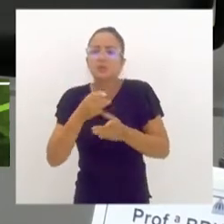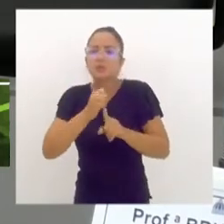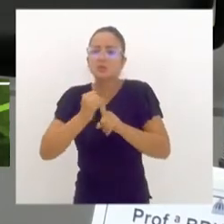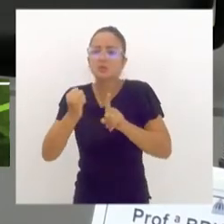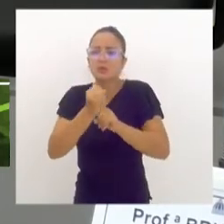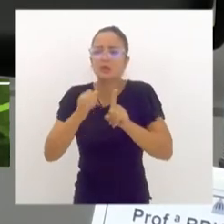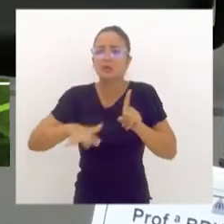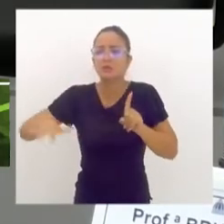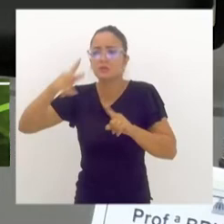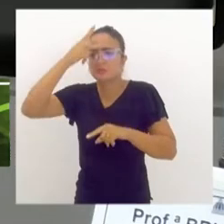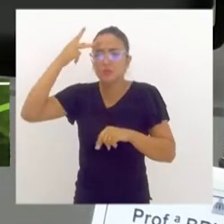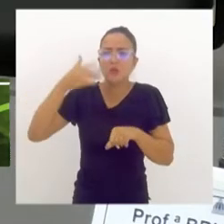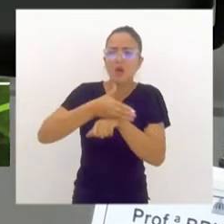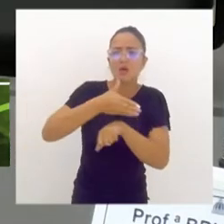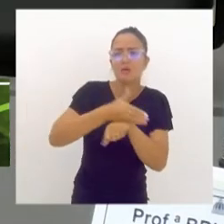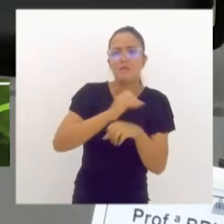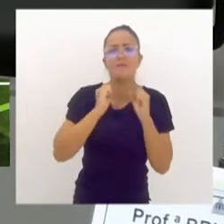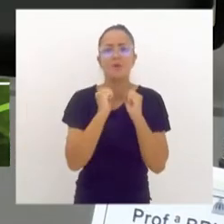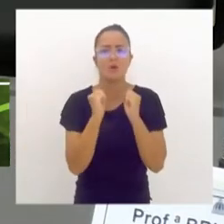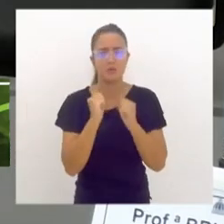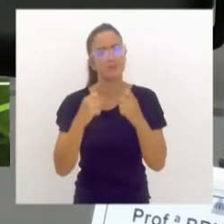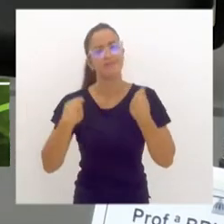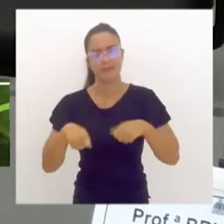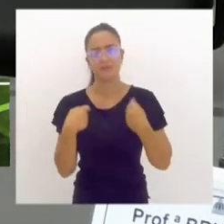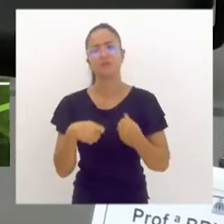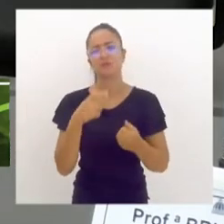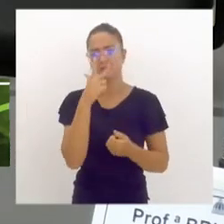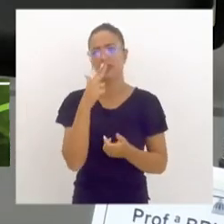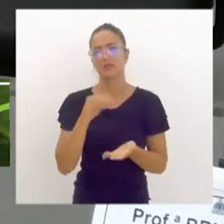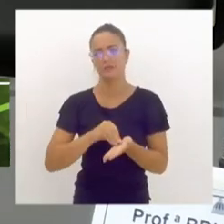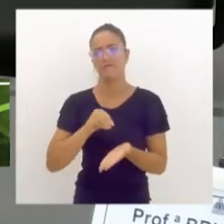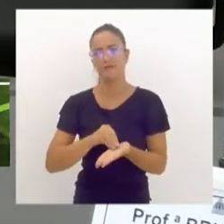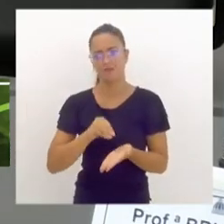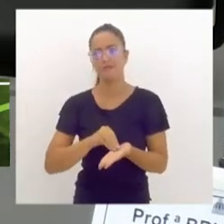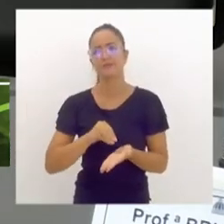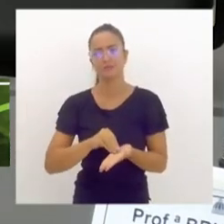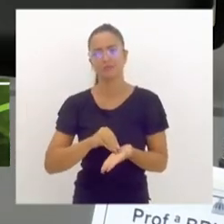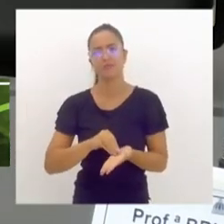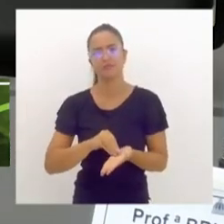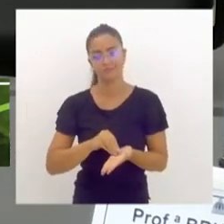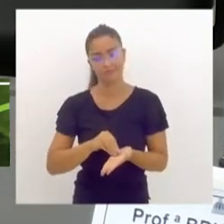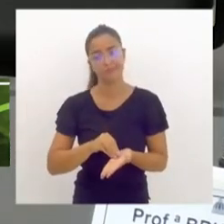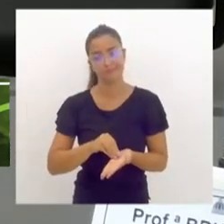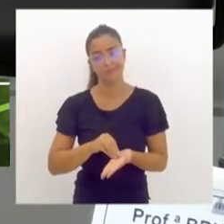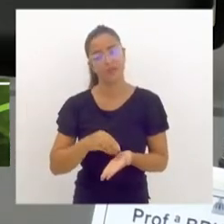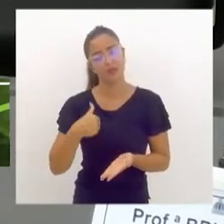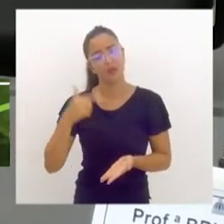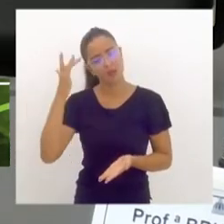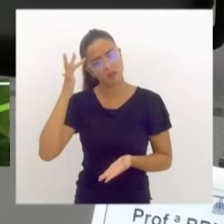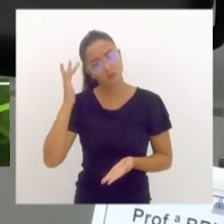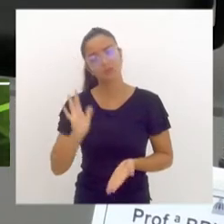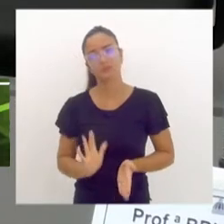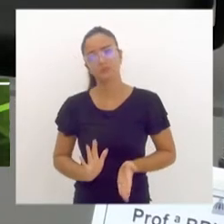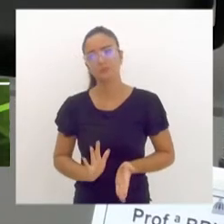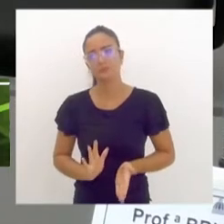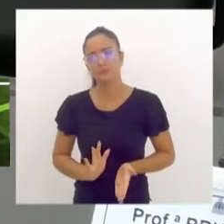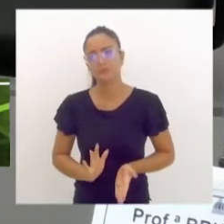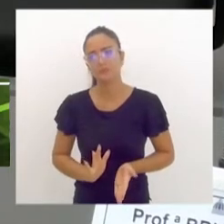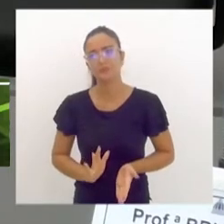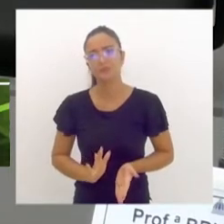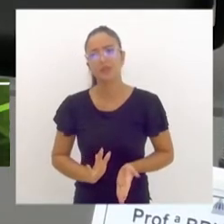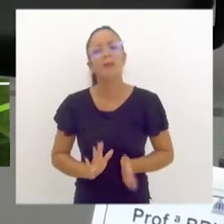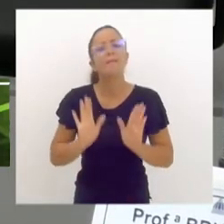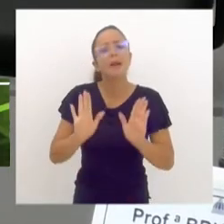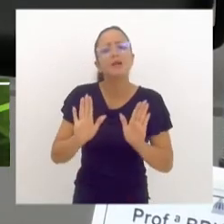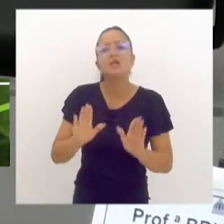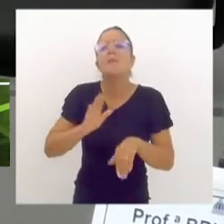sociedade. Ele ainda precisa caminhar bastante para chegar lá. E essa é uma tarefa que parte de